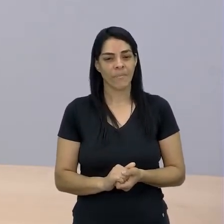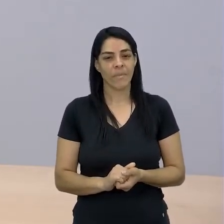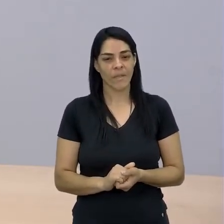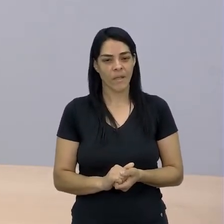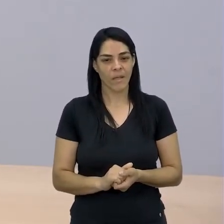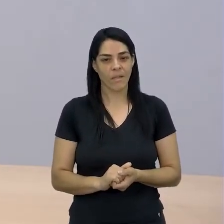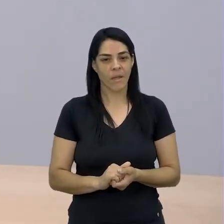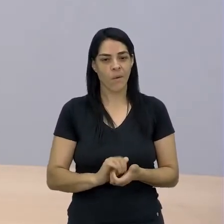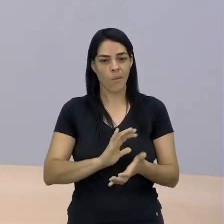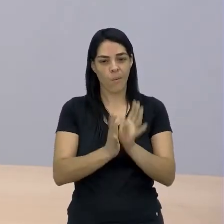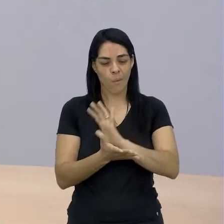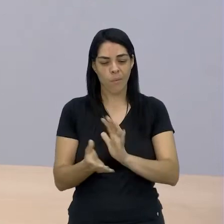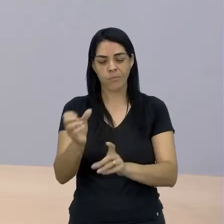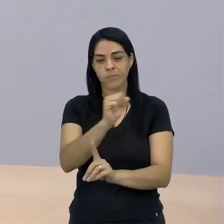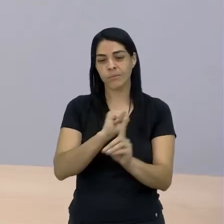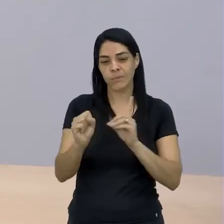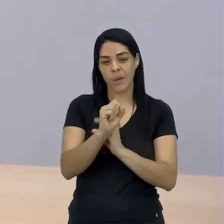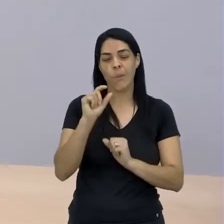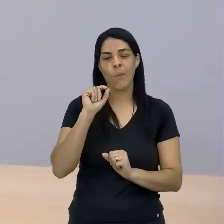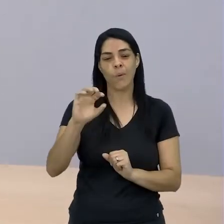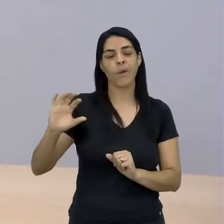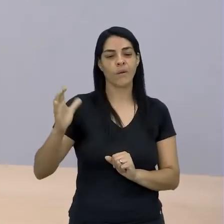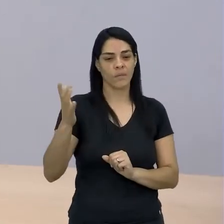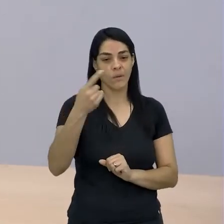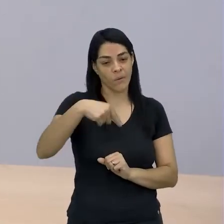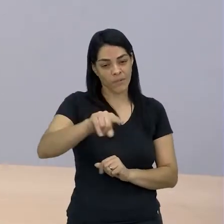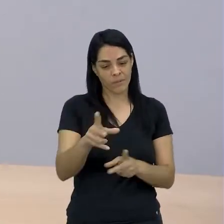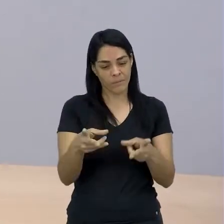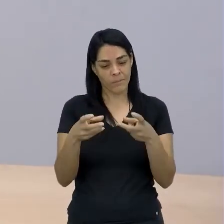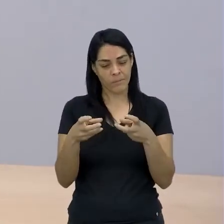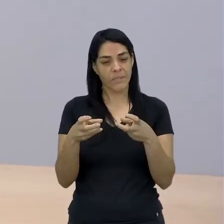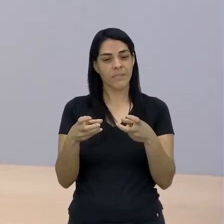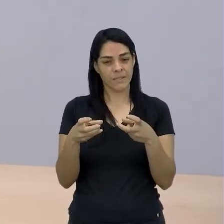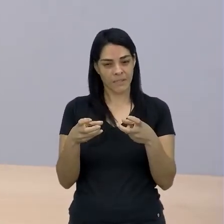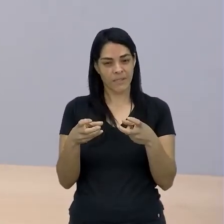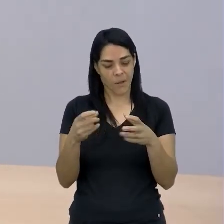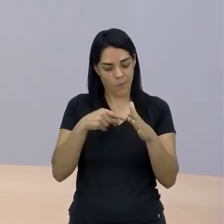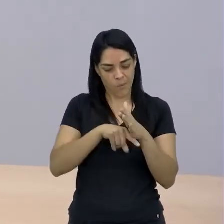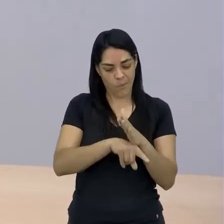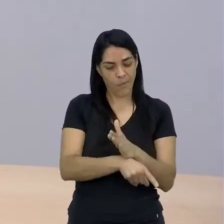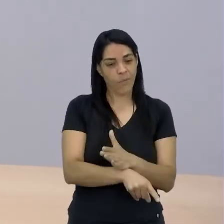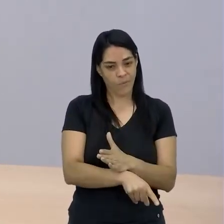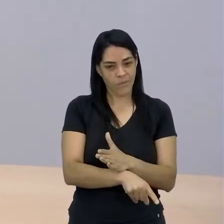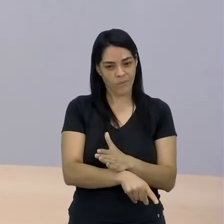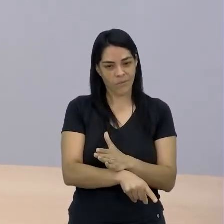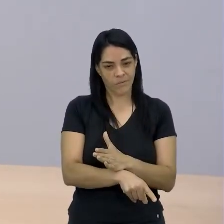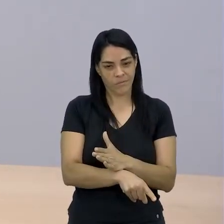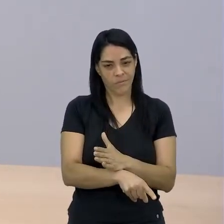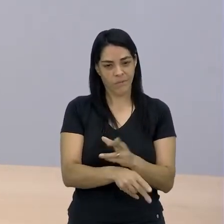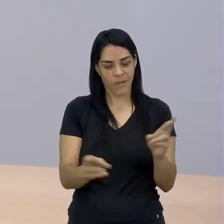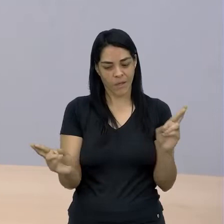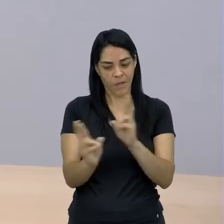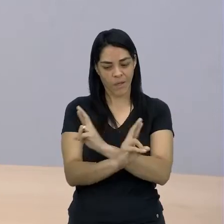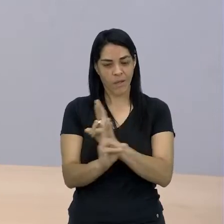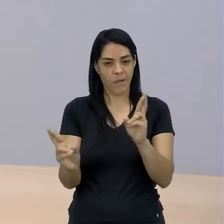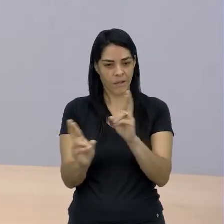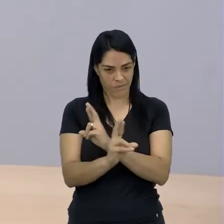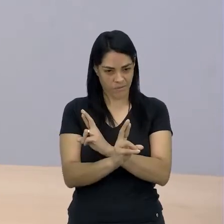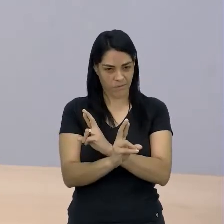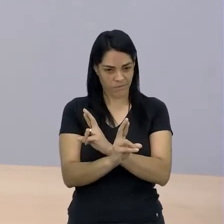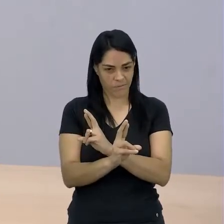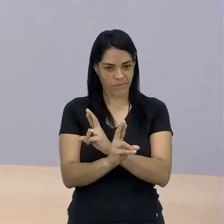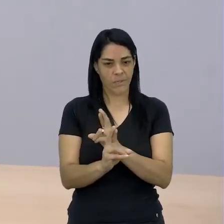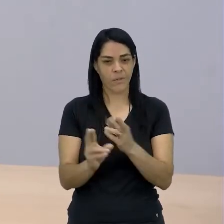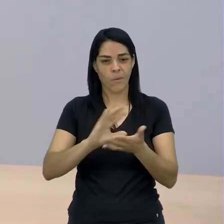colapso social. Então, percebam como isso está profundamente interligado. Colapso